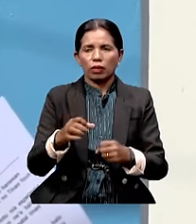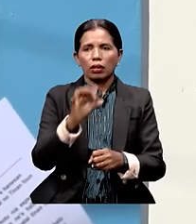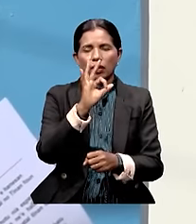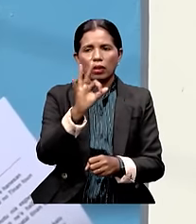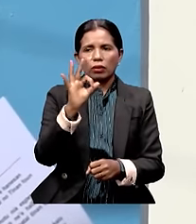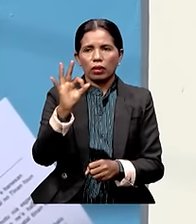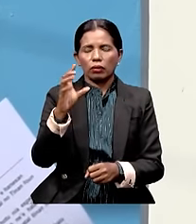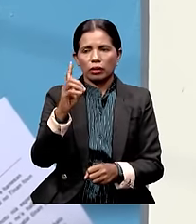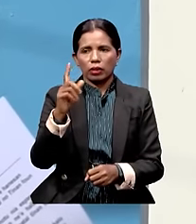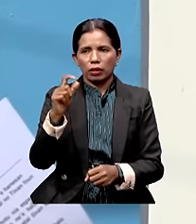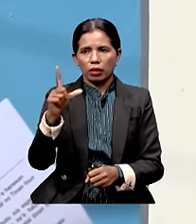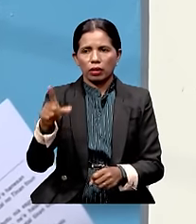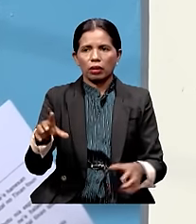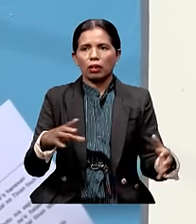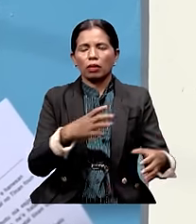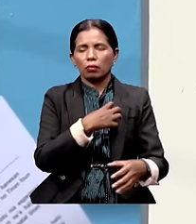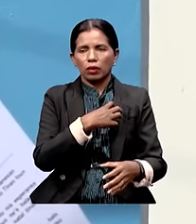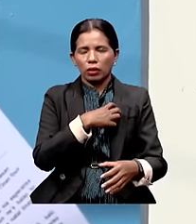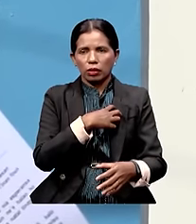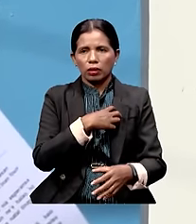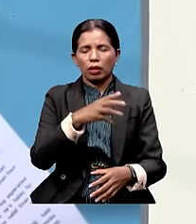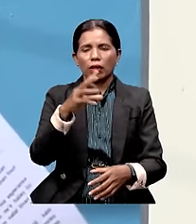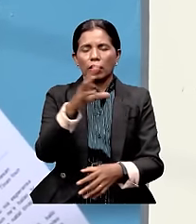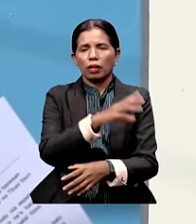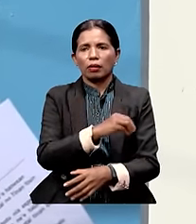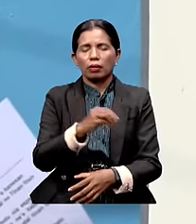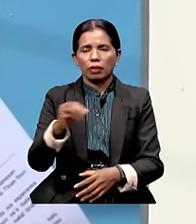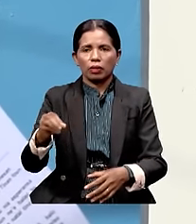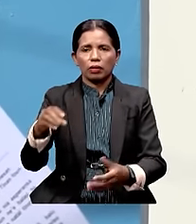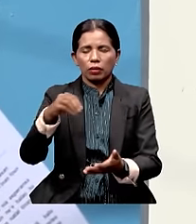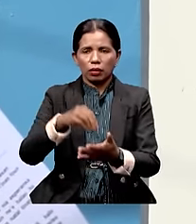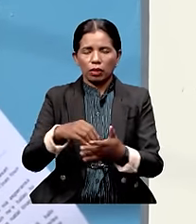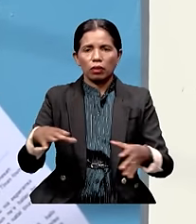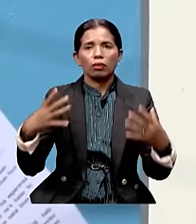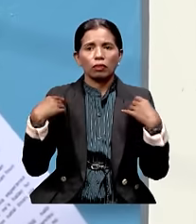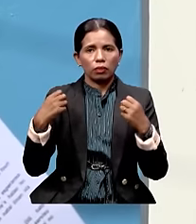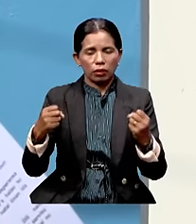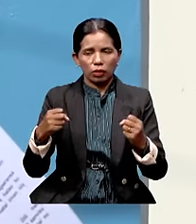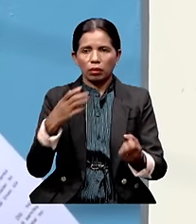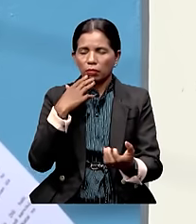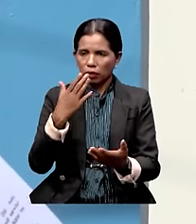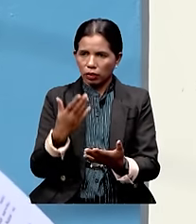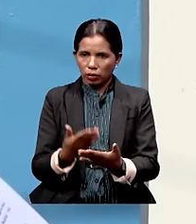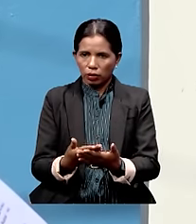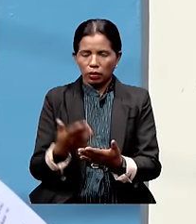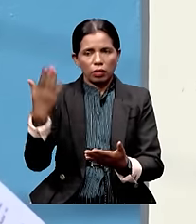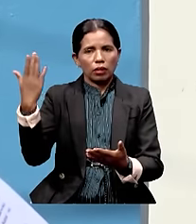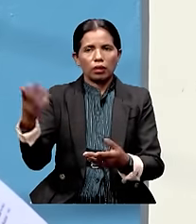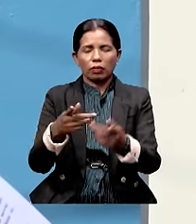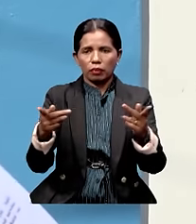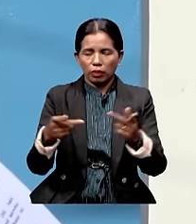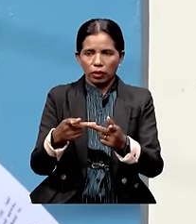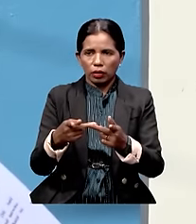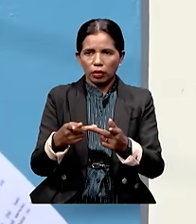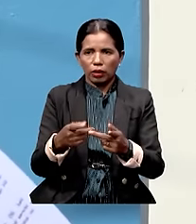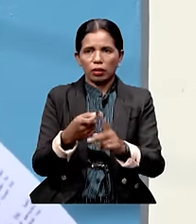epideteli liliu polícia militar ho di cria sinergia e dana be dia e a treino liliu li ho